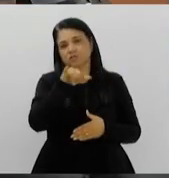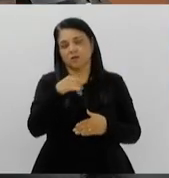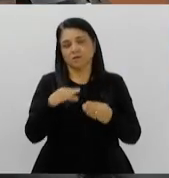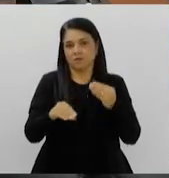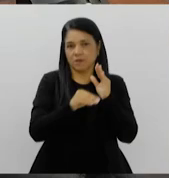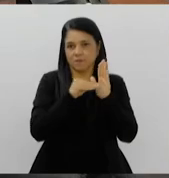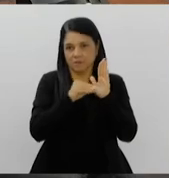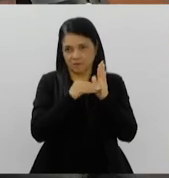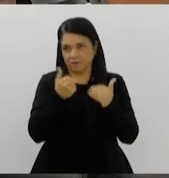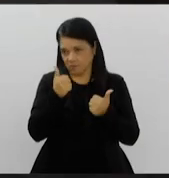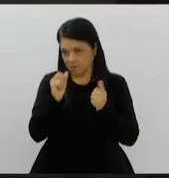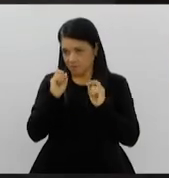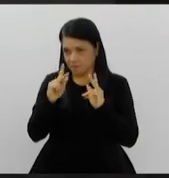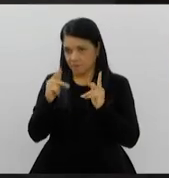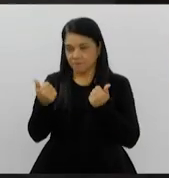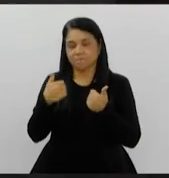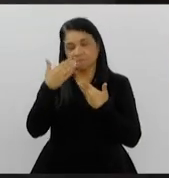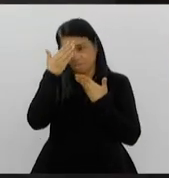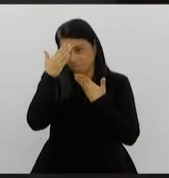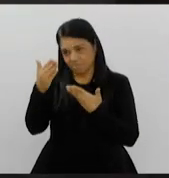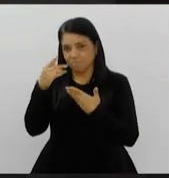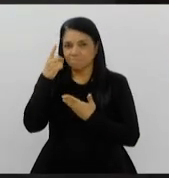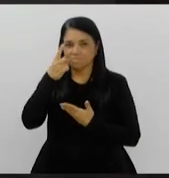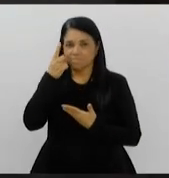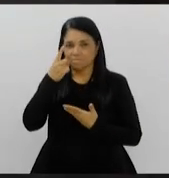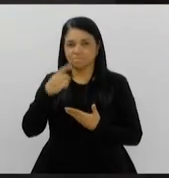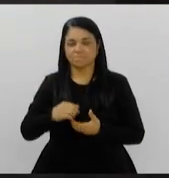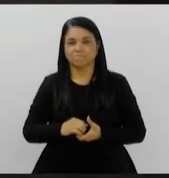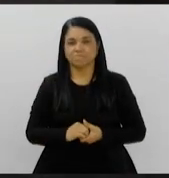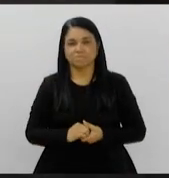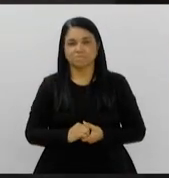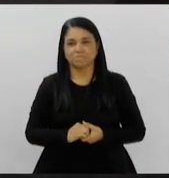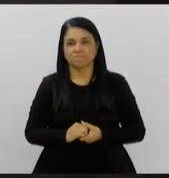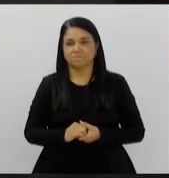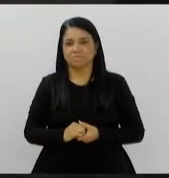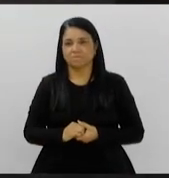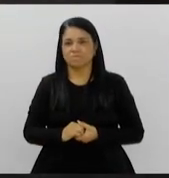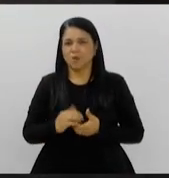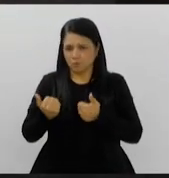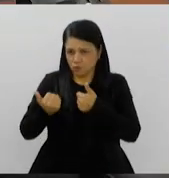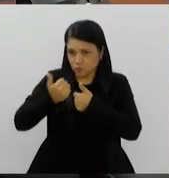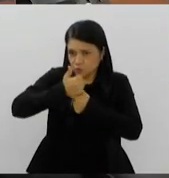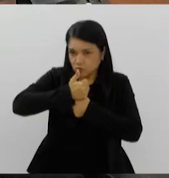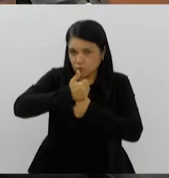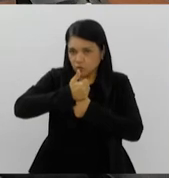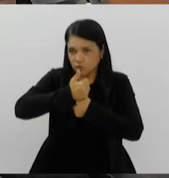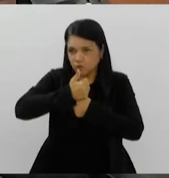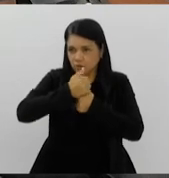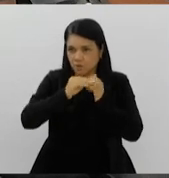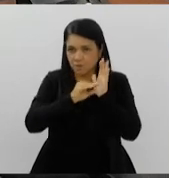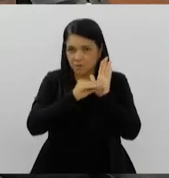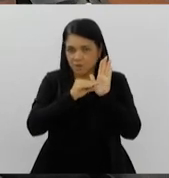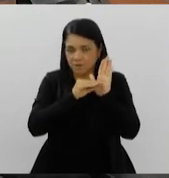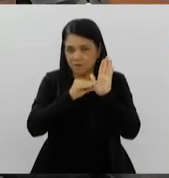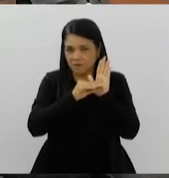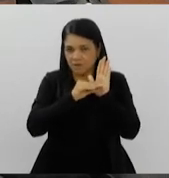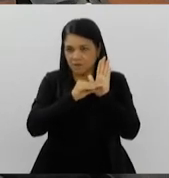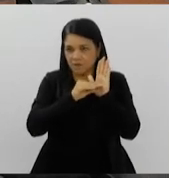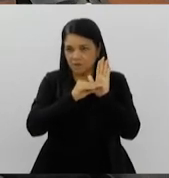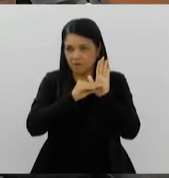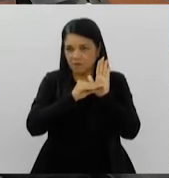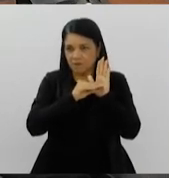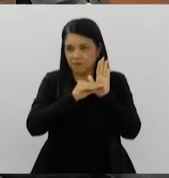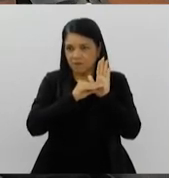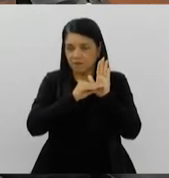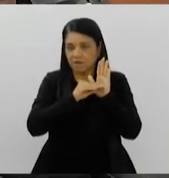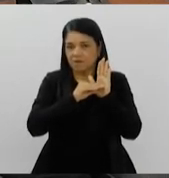Obrigada, deputado. Como substitutivo, E pedindo forma final. Ah, está